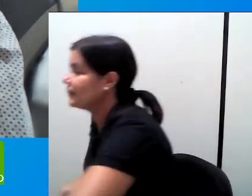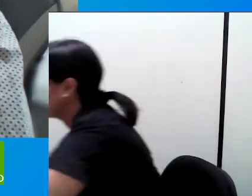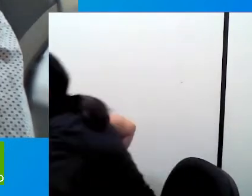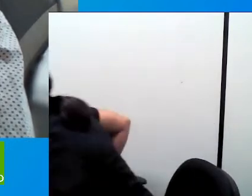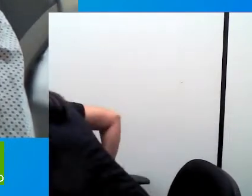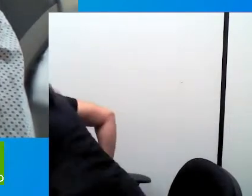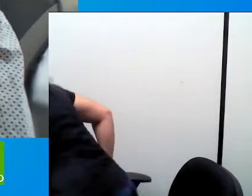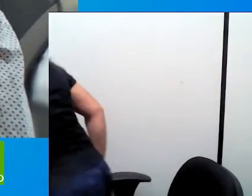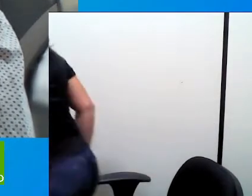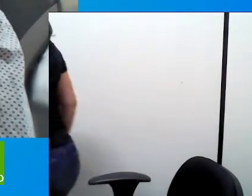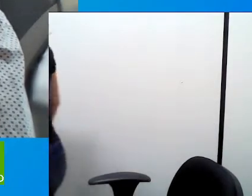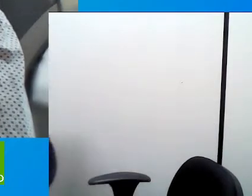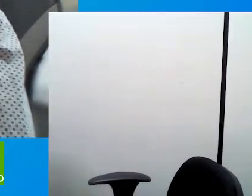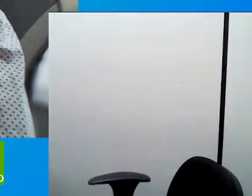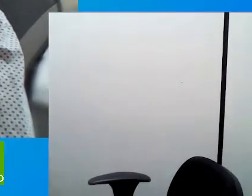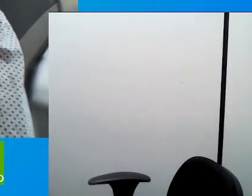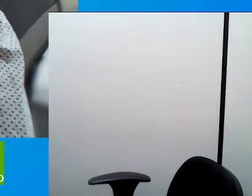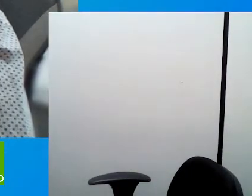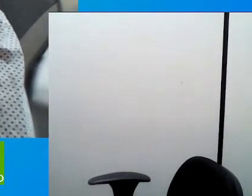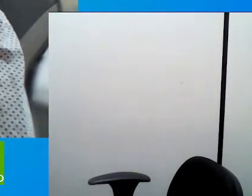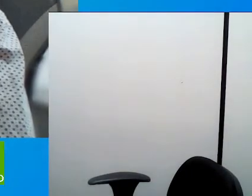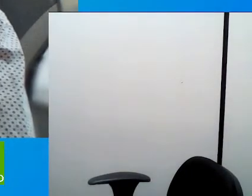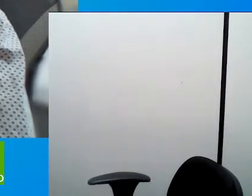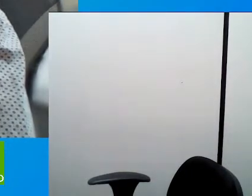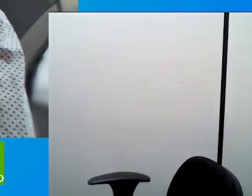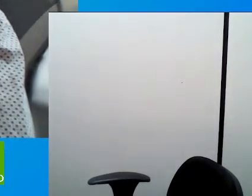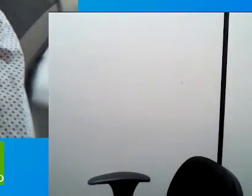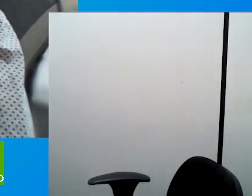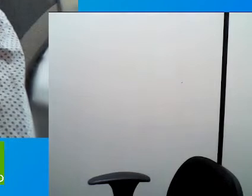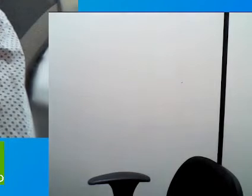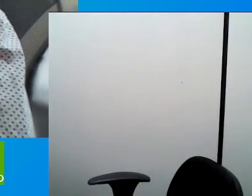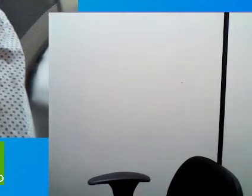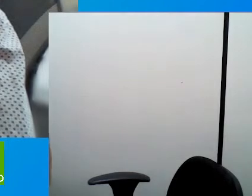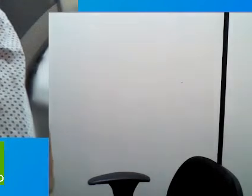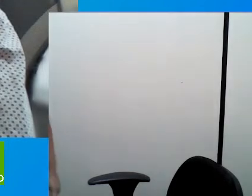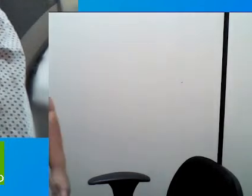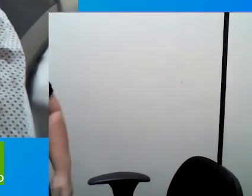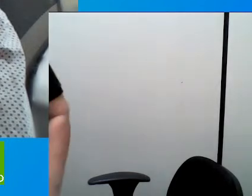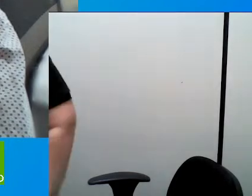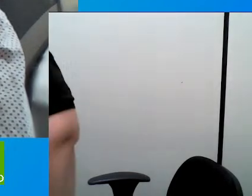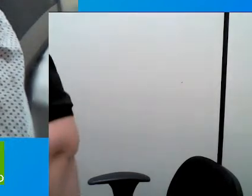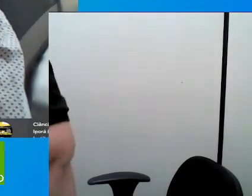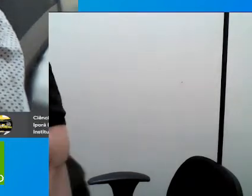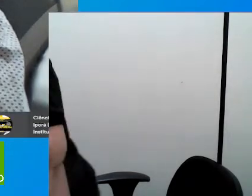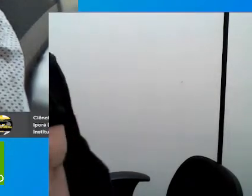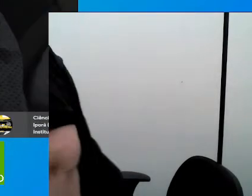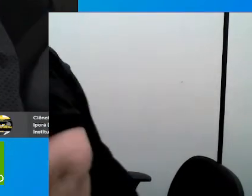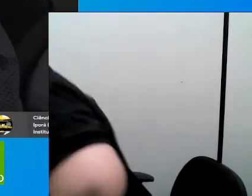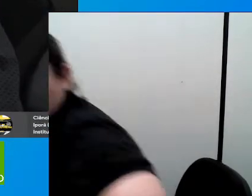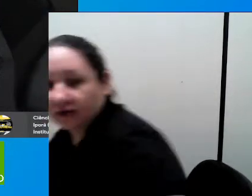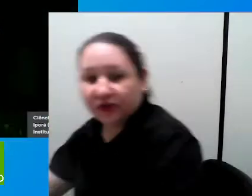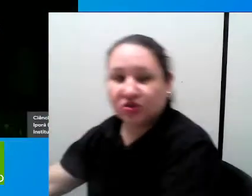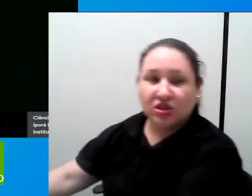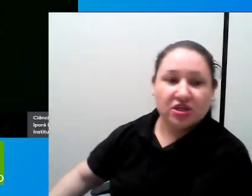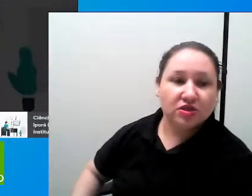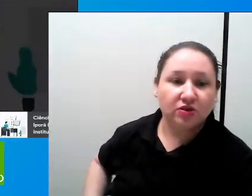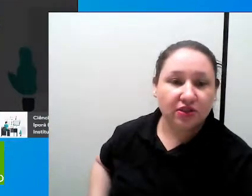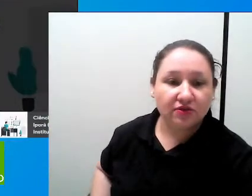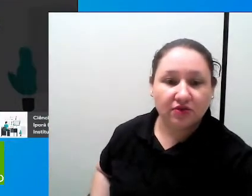que eu não apresento aqui no Meet, deixa eu só tentar aqui, ver se essa tela